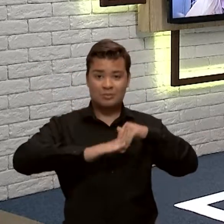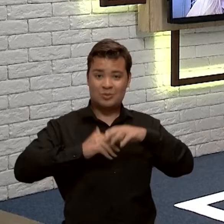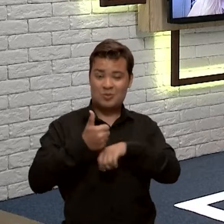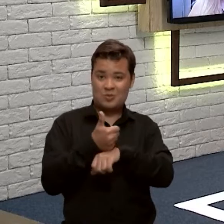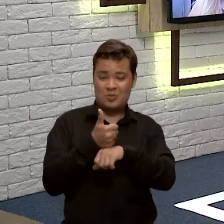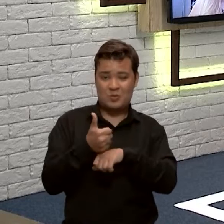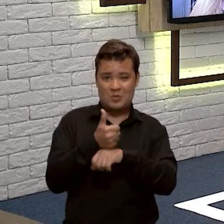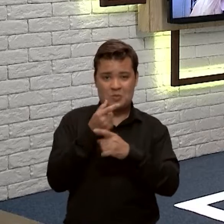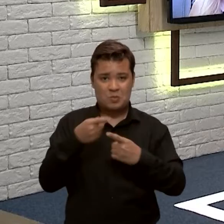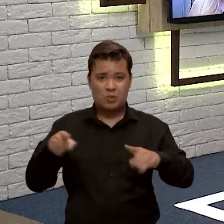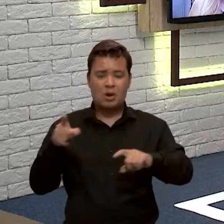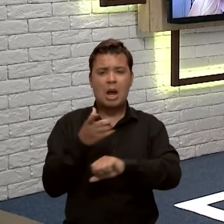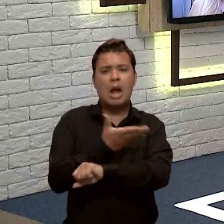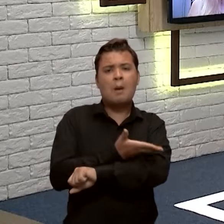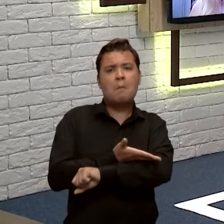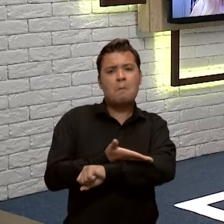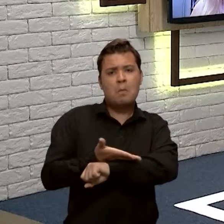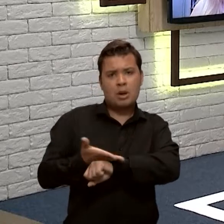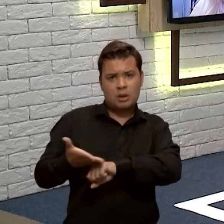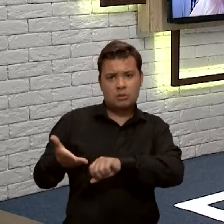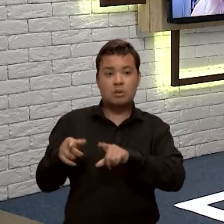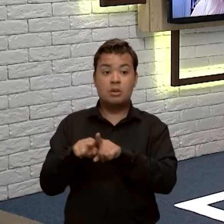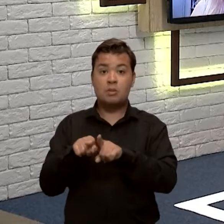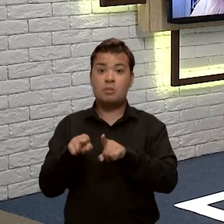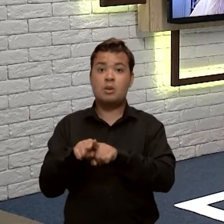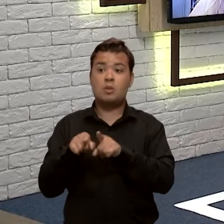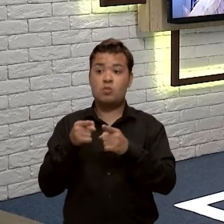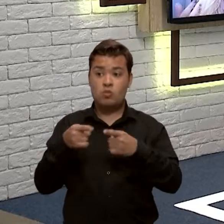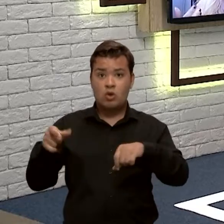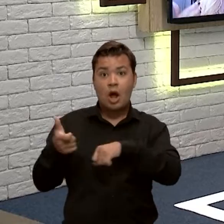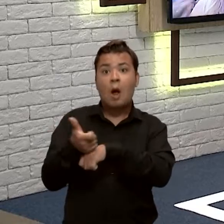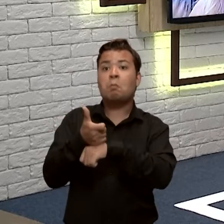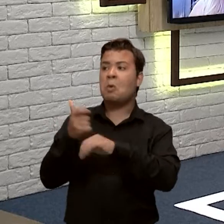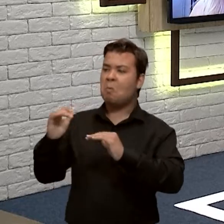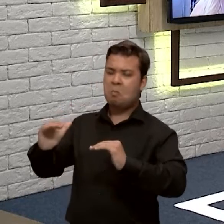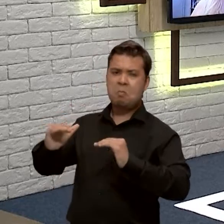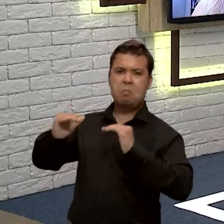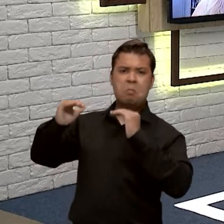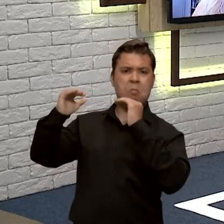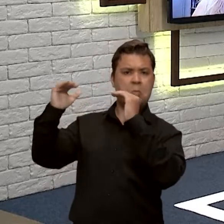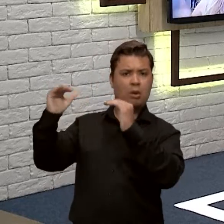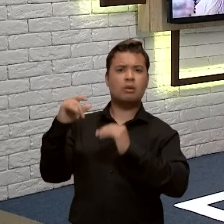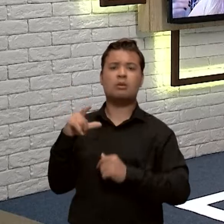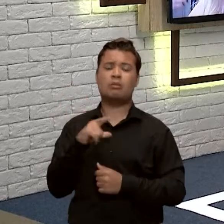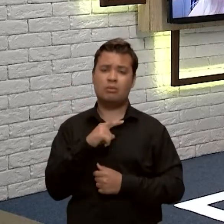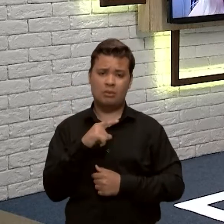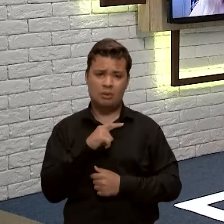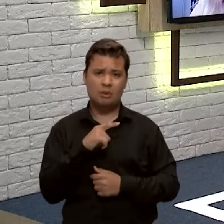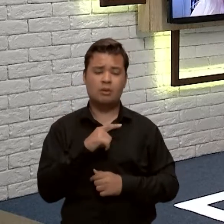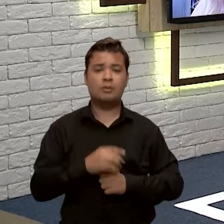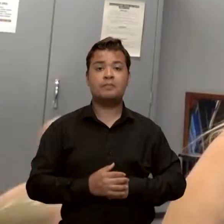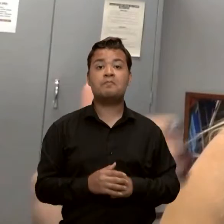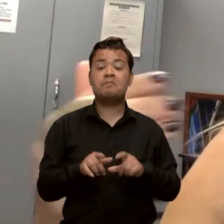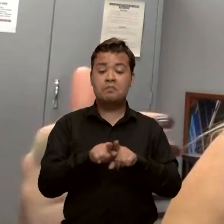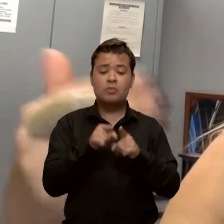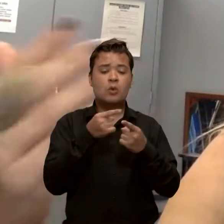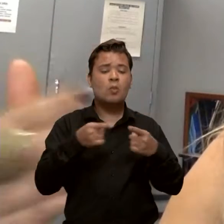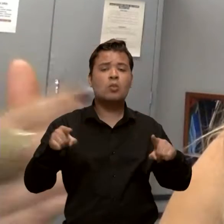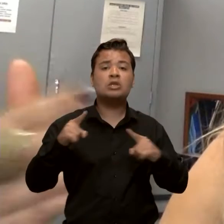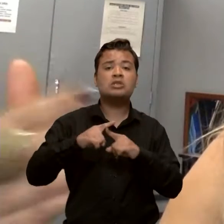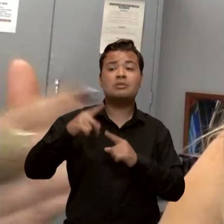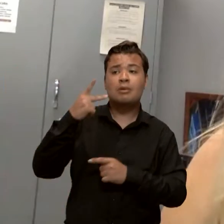uma elevação do status do músico. Então, a partir daí, o repertório trabalhado é o repertório europeu